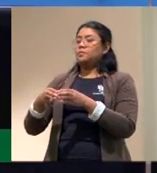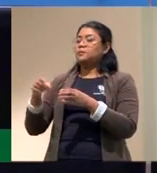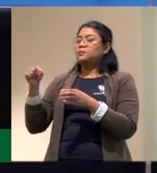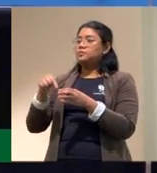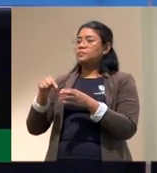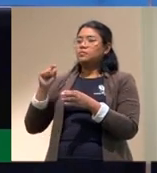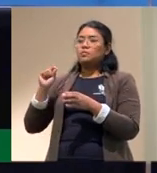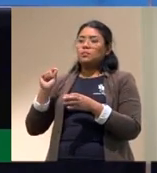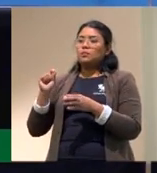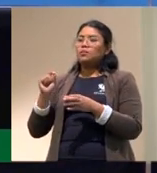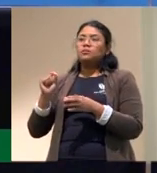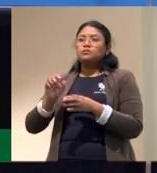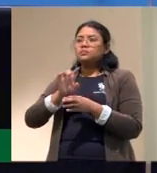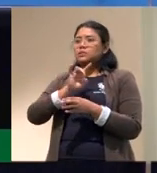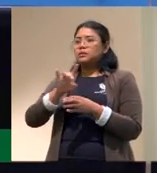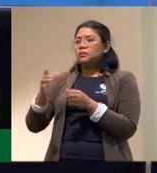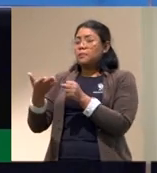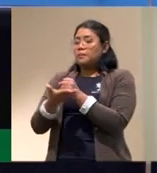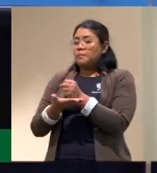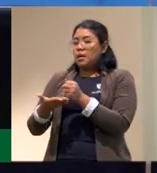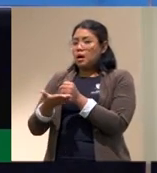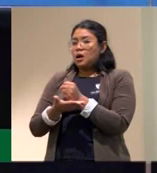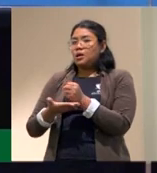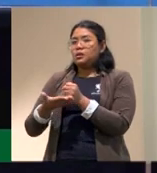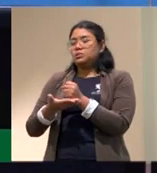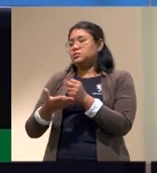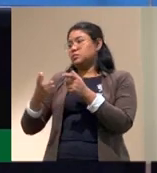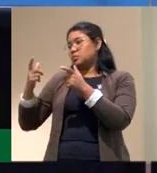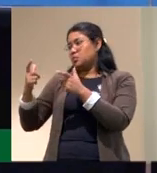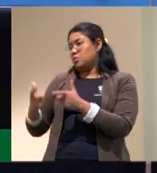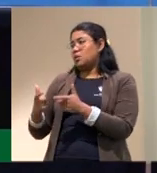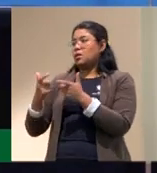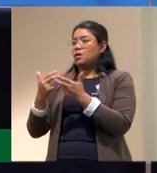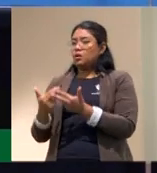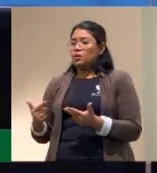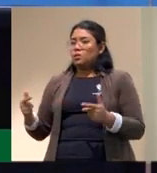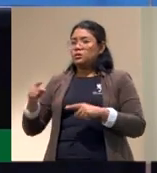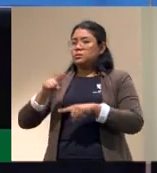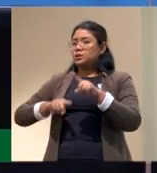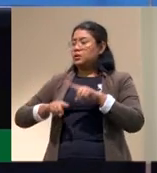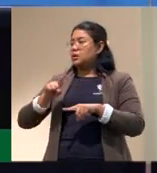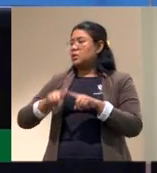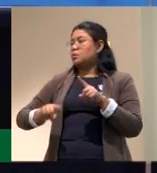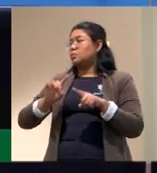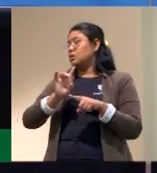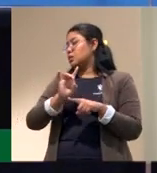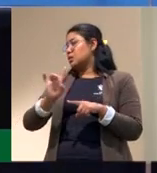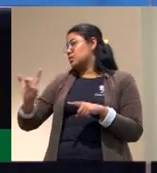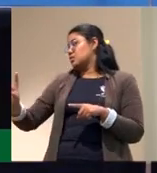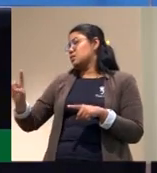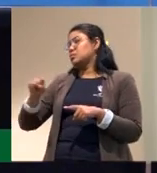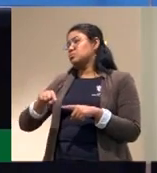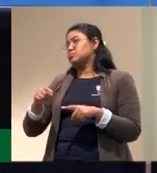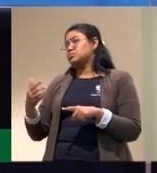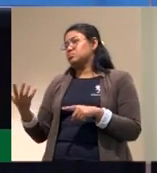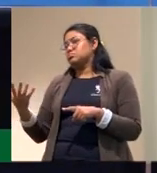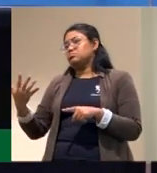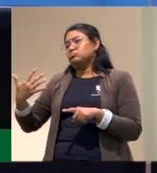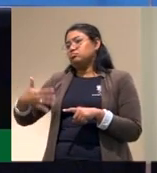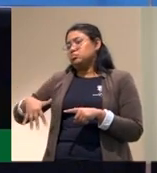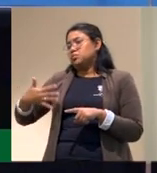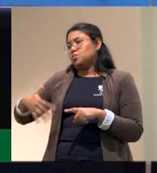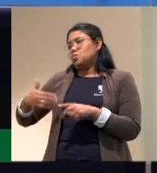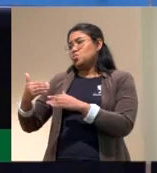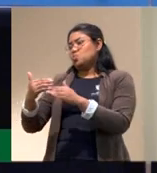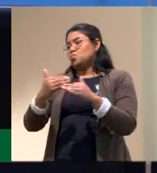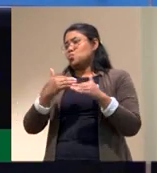nós temos de suporte, ou seja, o espaço físico, os materiais, né, eles são comuns, né? Nós temos